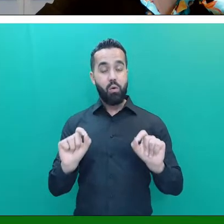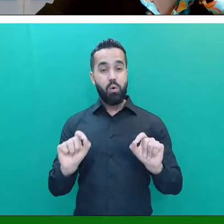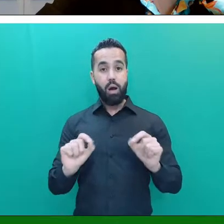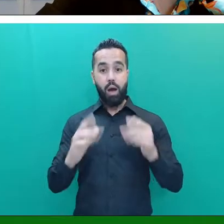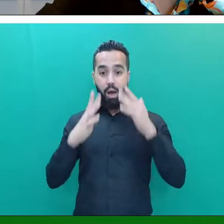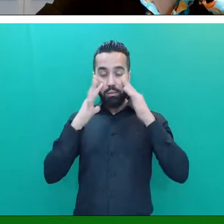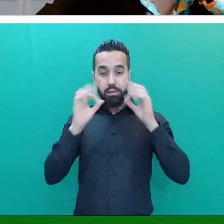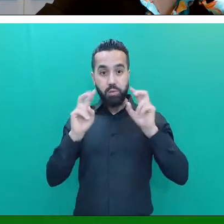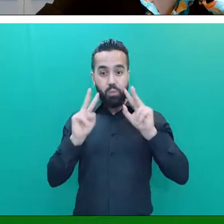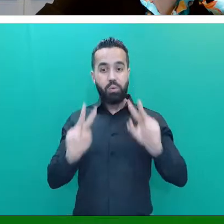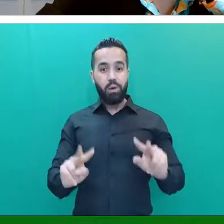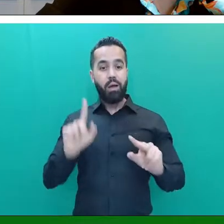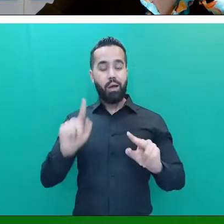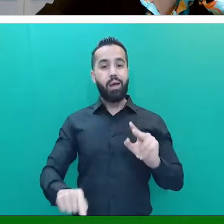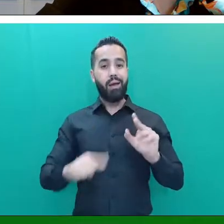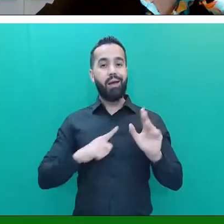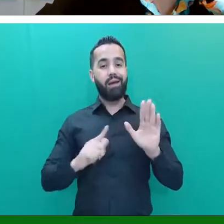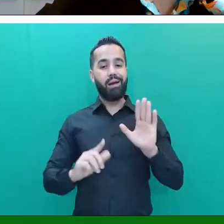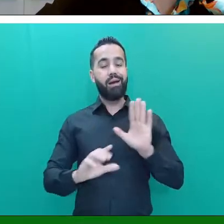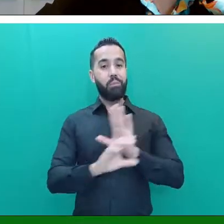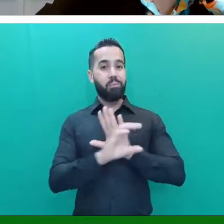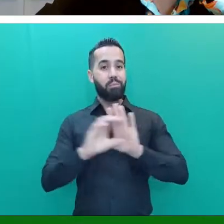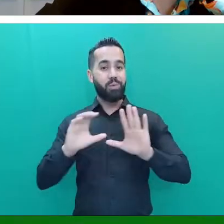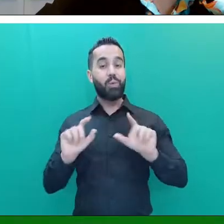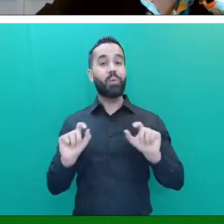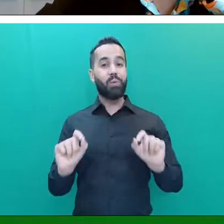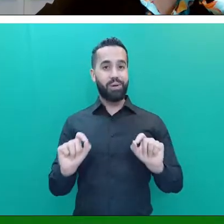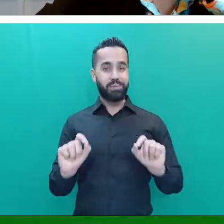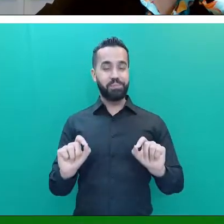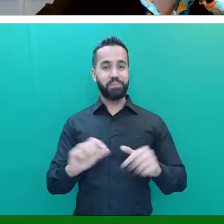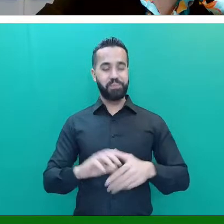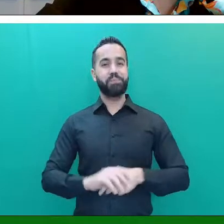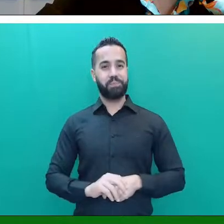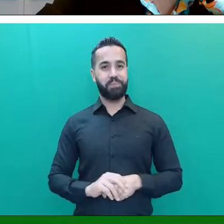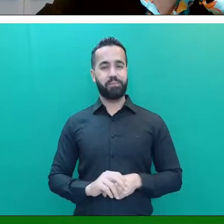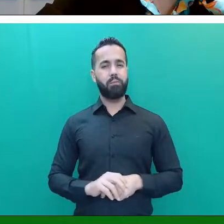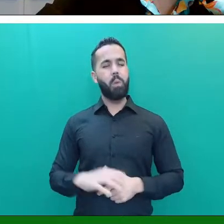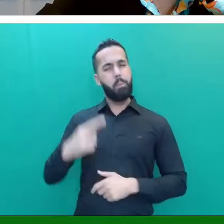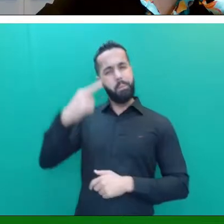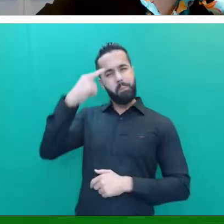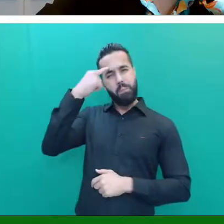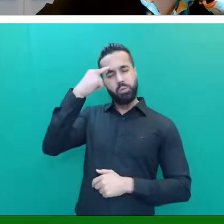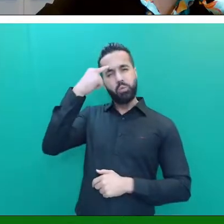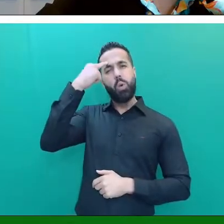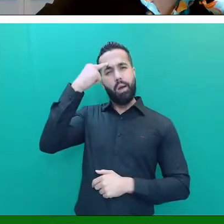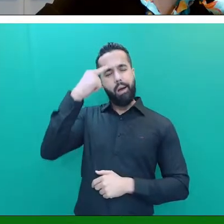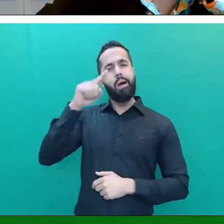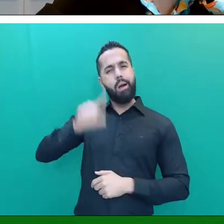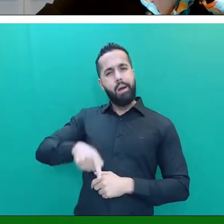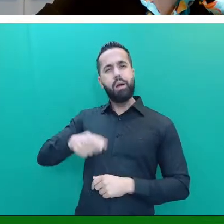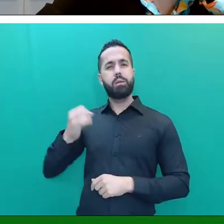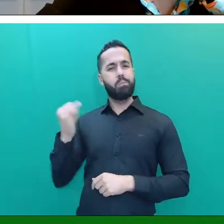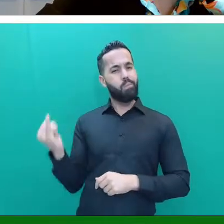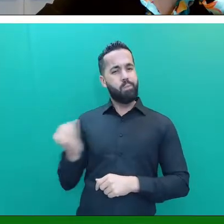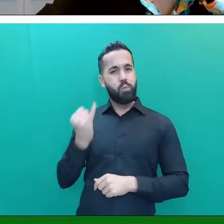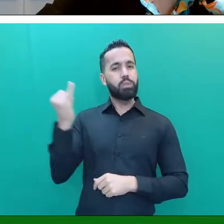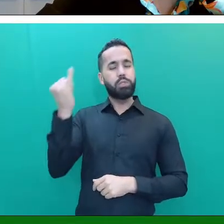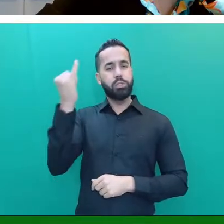capítulo. Eu penso que talvez fosse importante, em alguns momentos, dar nome aos